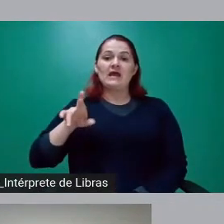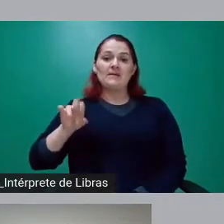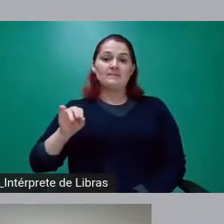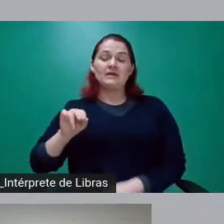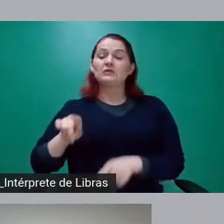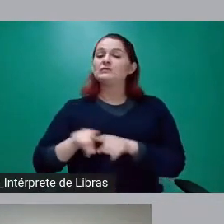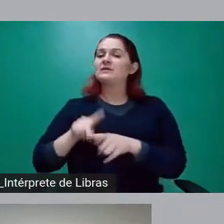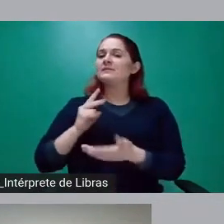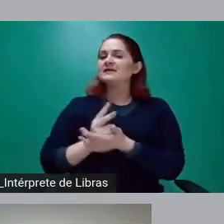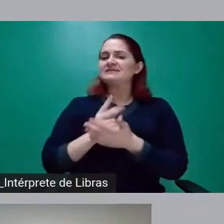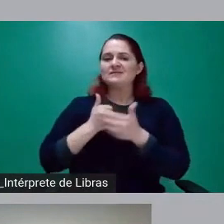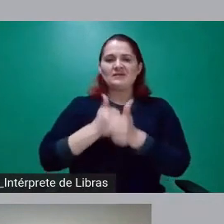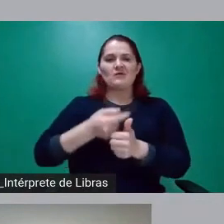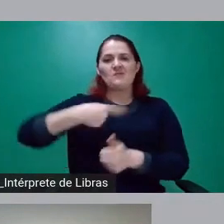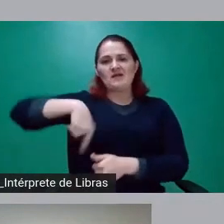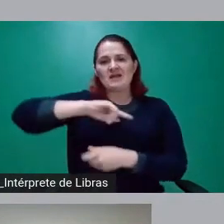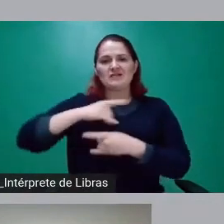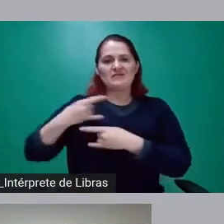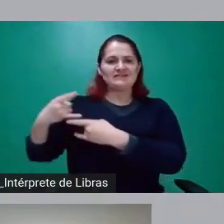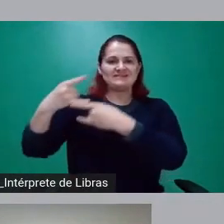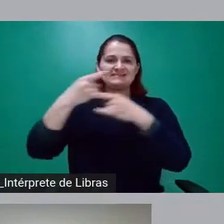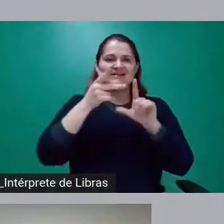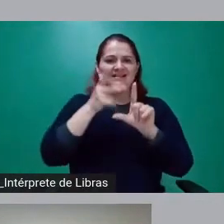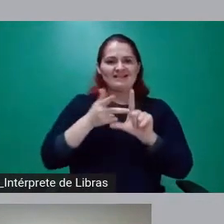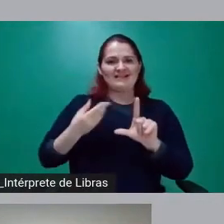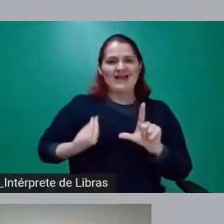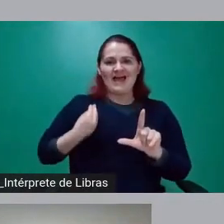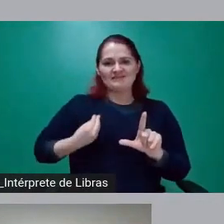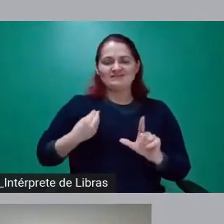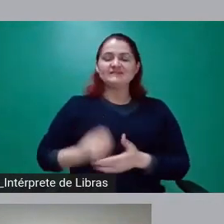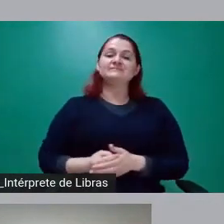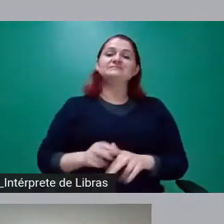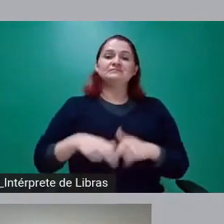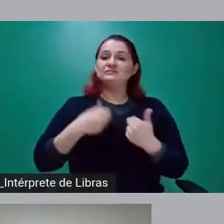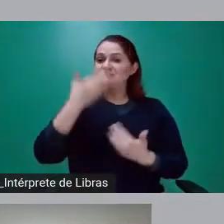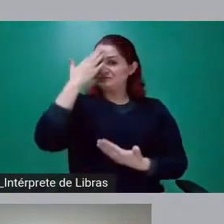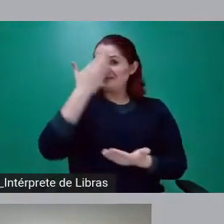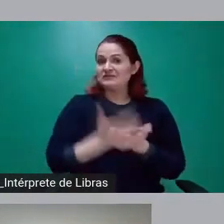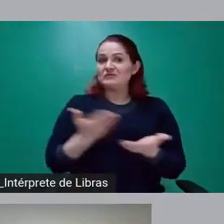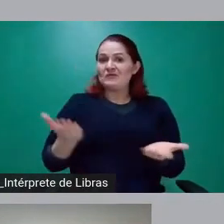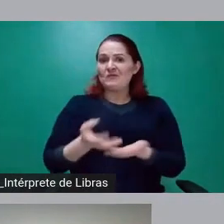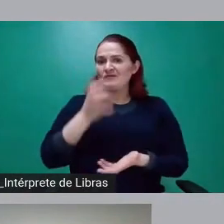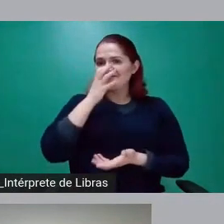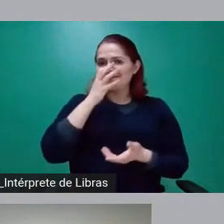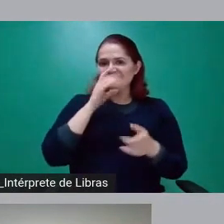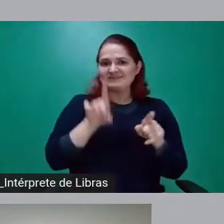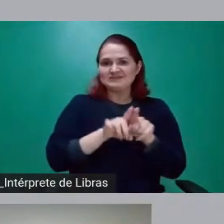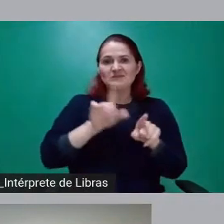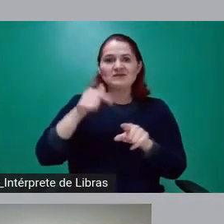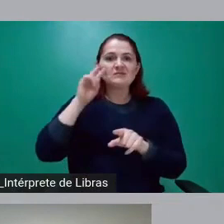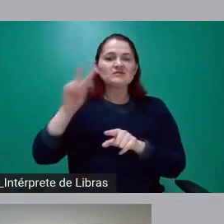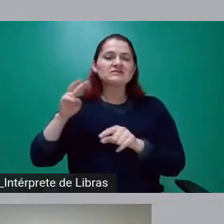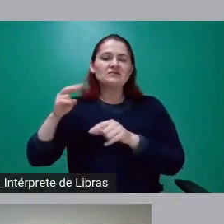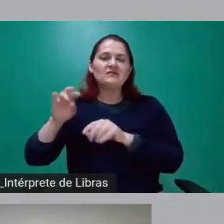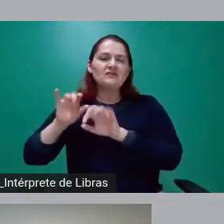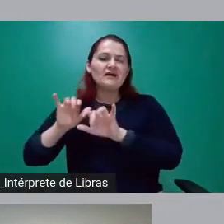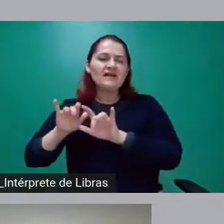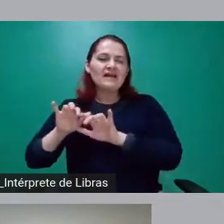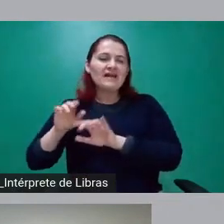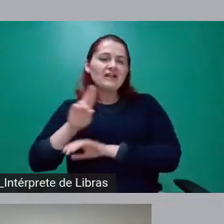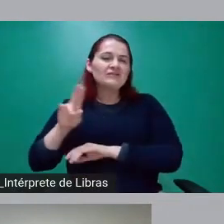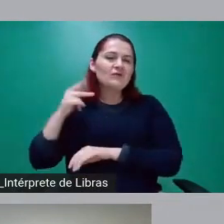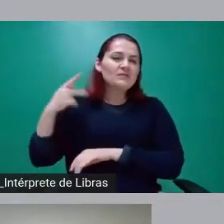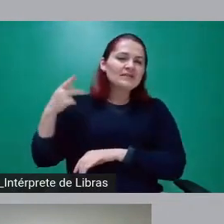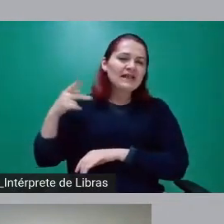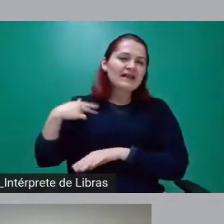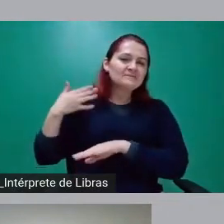as nossas lives, deve com certeza estar hoje também, depois eu vou dar uma olhada no chat, com certeza ele deve